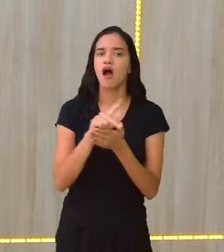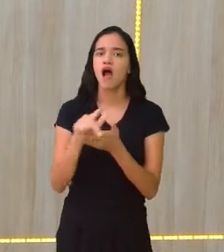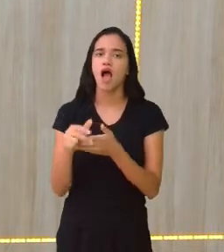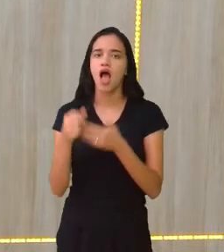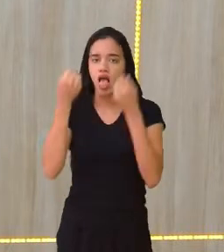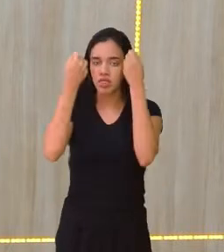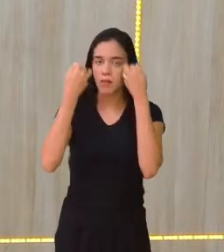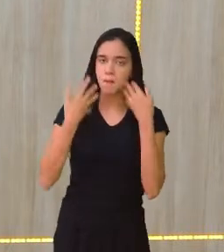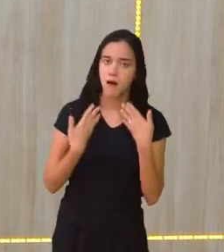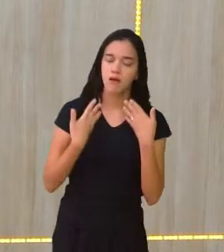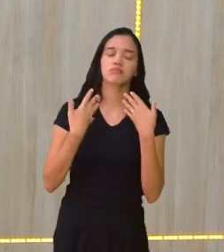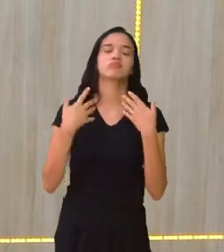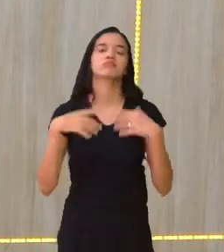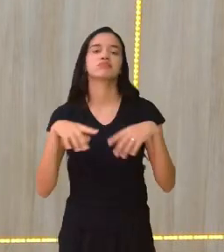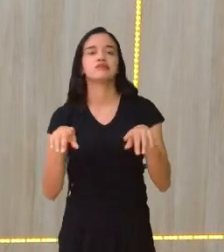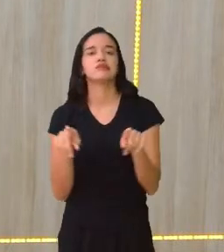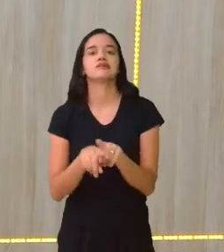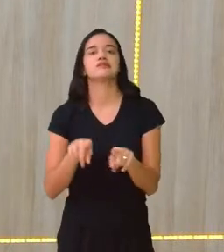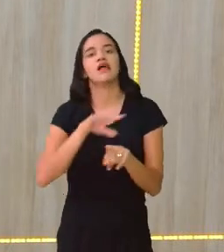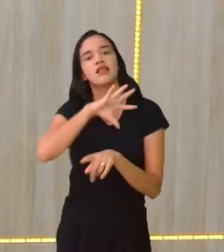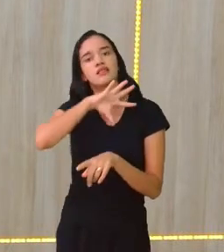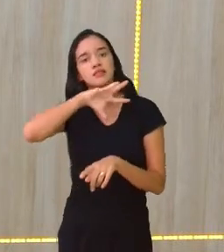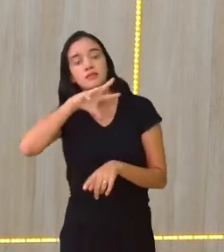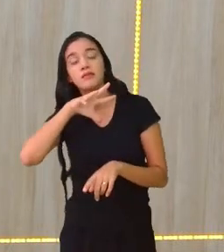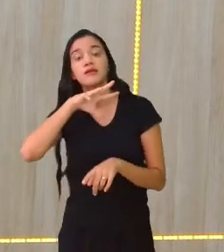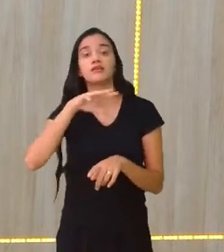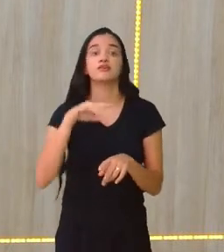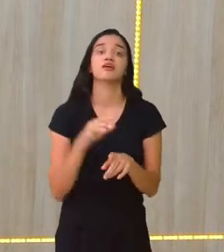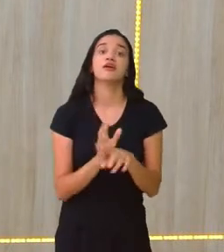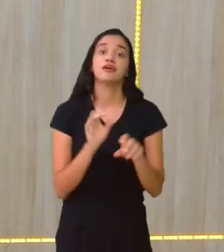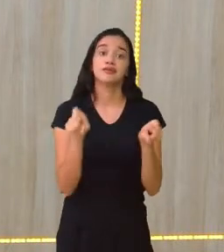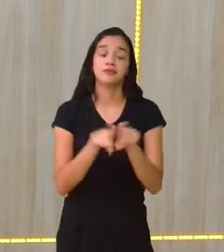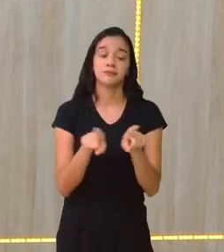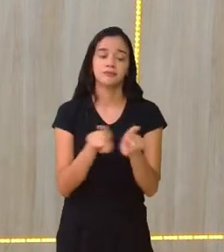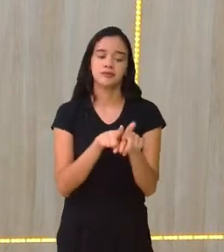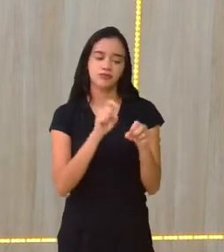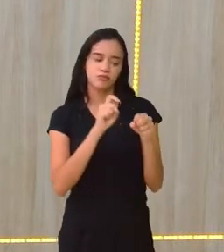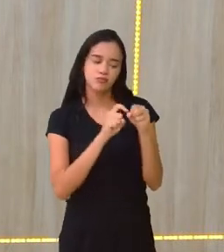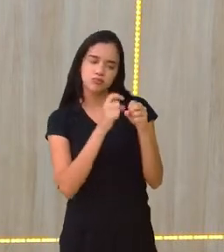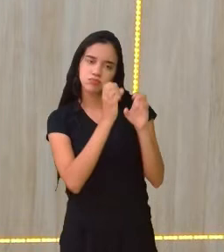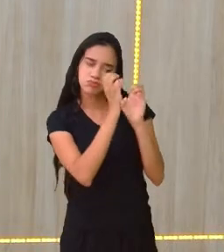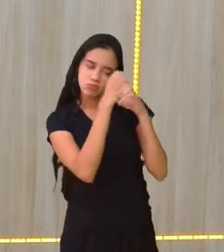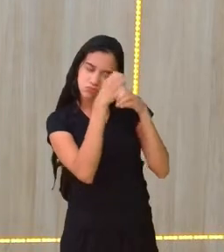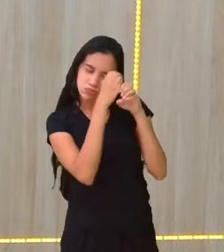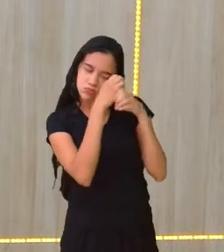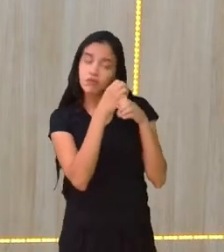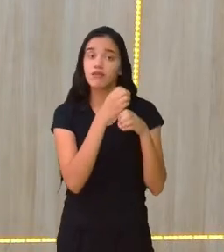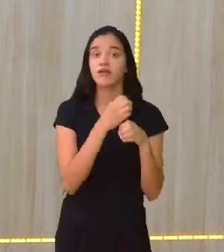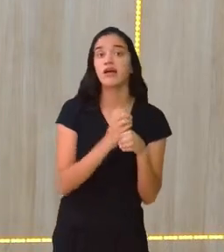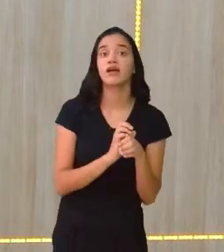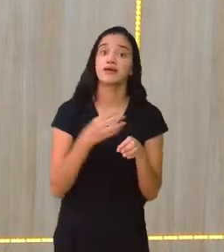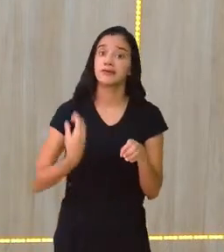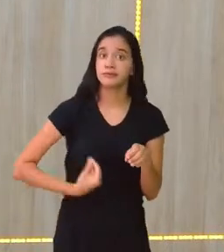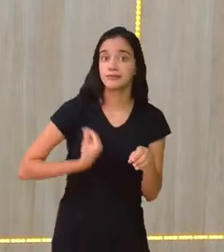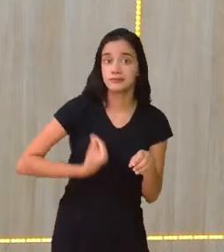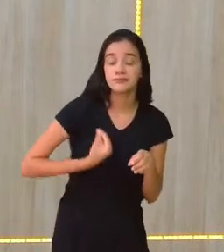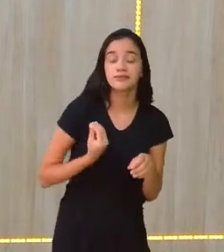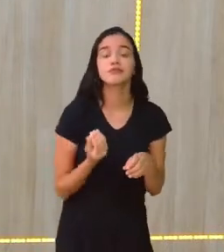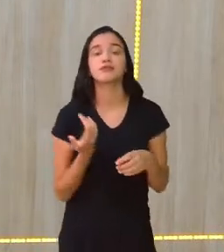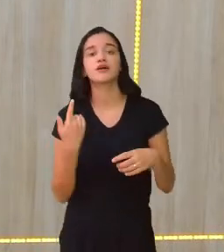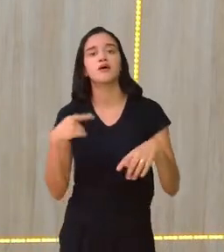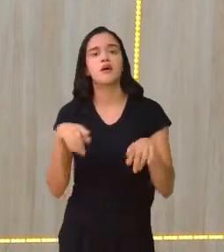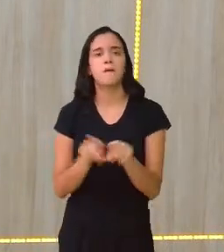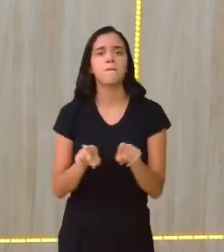animais, vários micro-organismos aí, né? Então, a gente viu que a ocorrência de acidentes